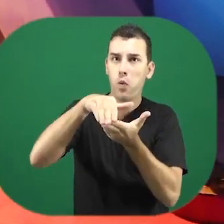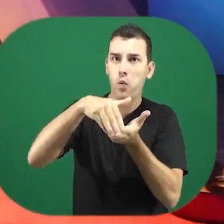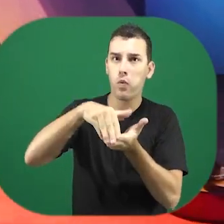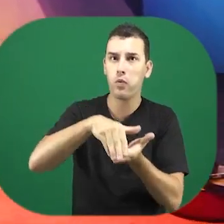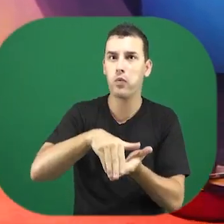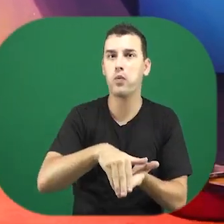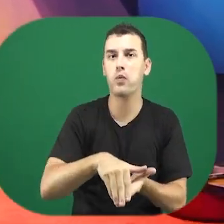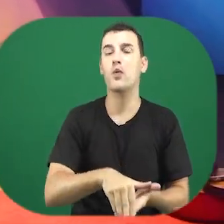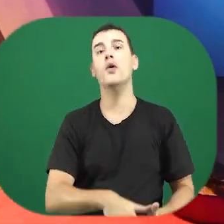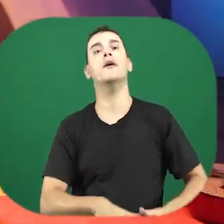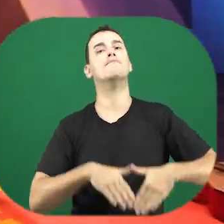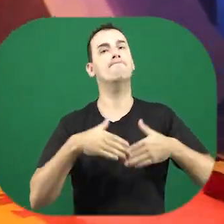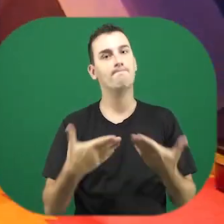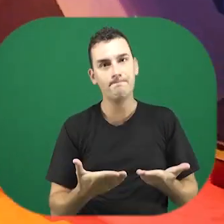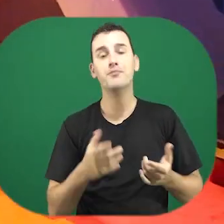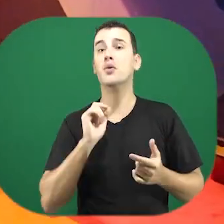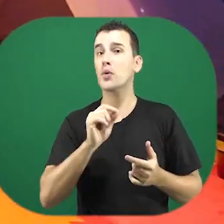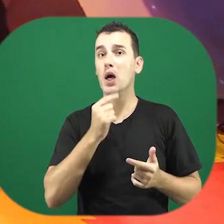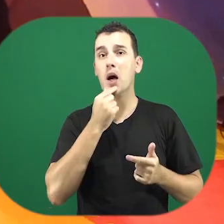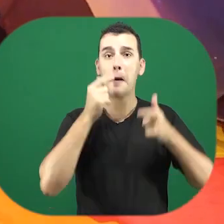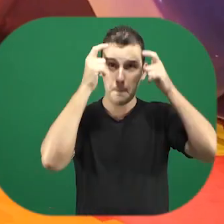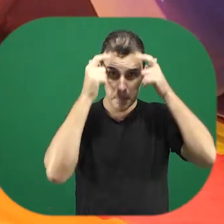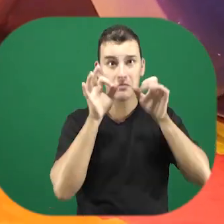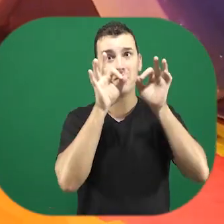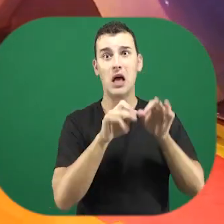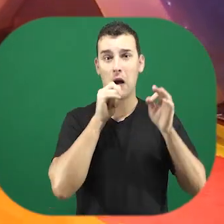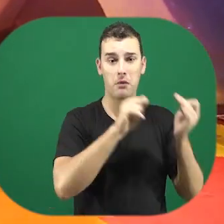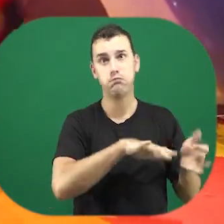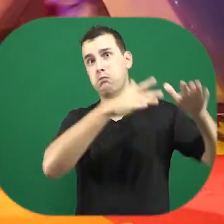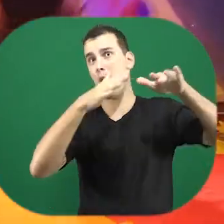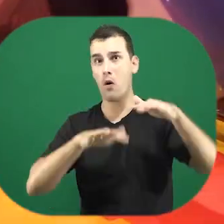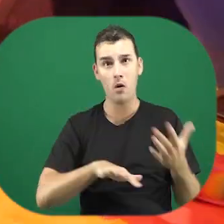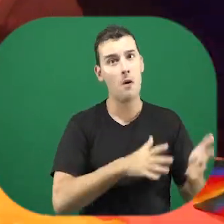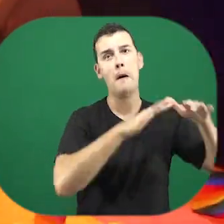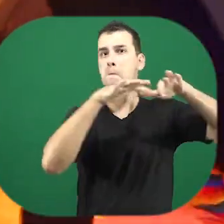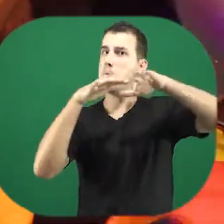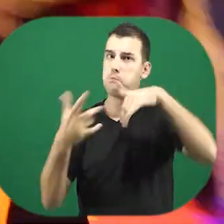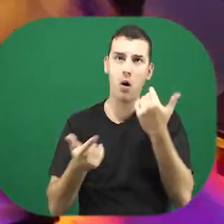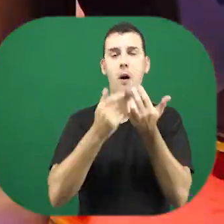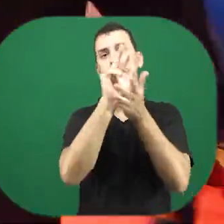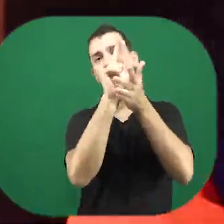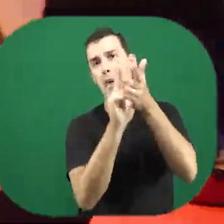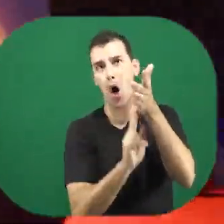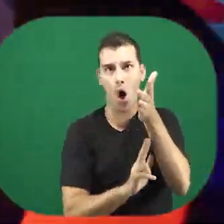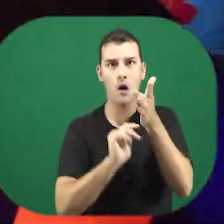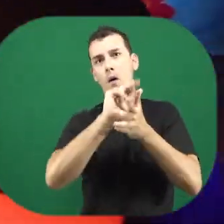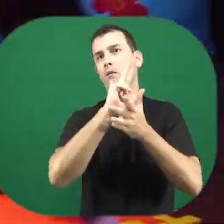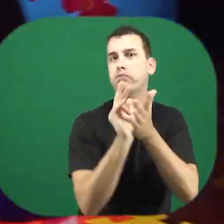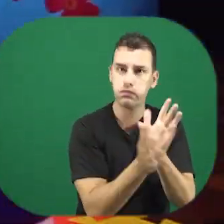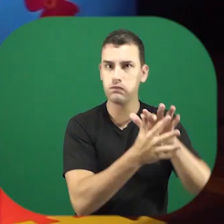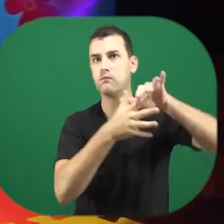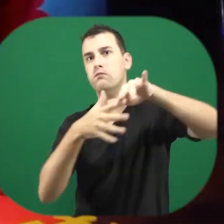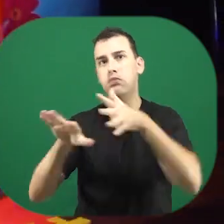nas ondas do mar, sem conseguir nadar. Ai, meu Deus. E as ondas continuavam jogando o príncipe pra lá e